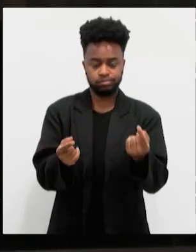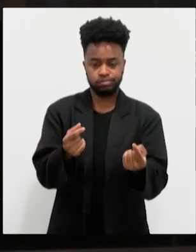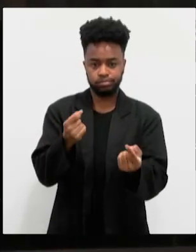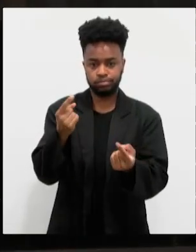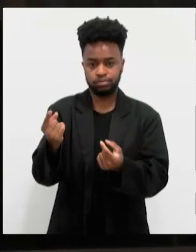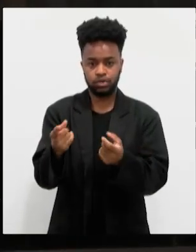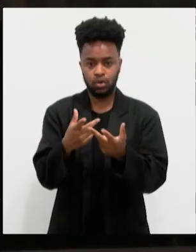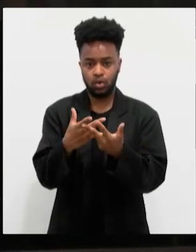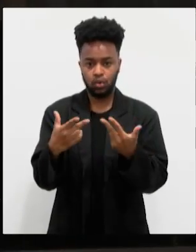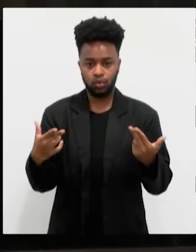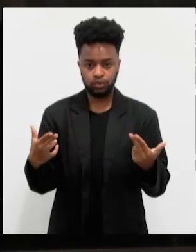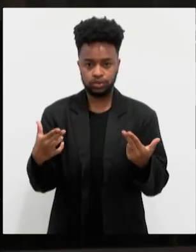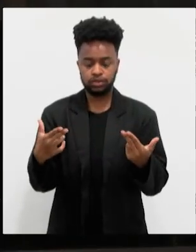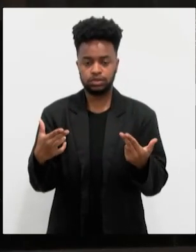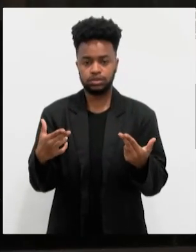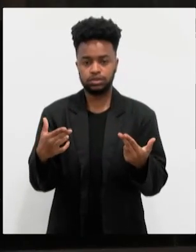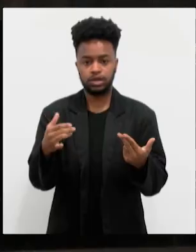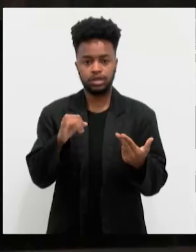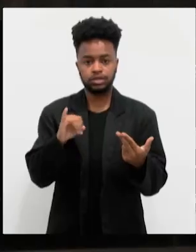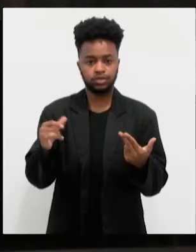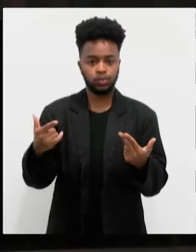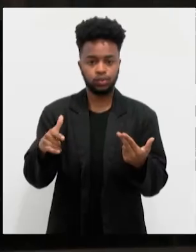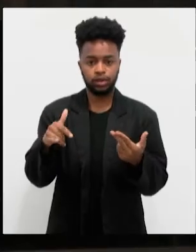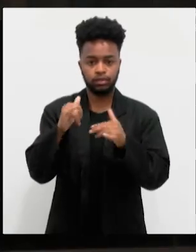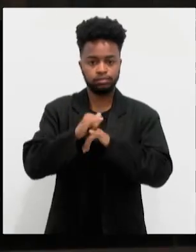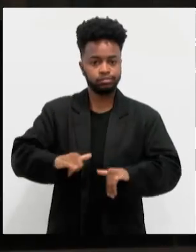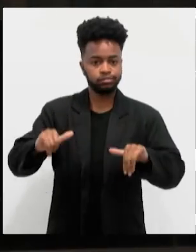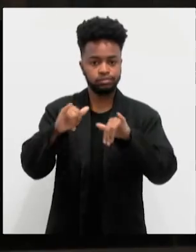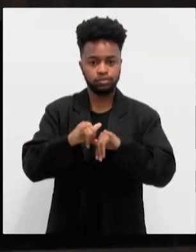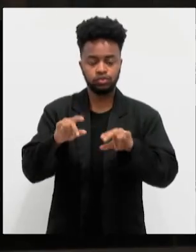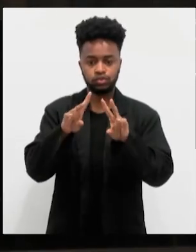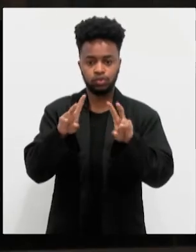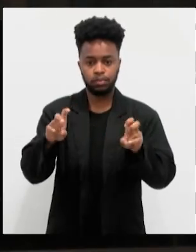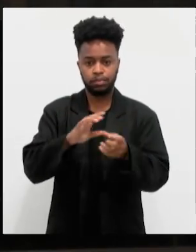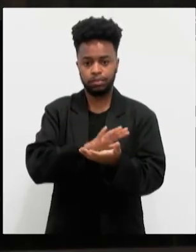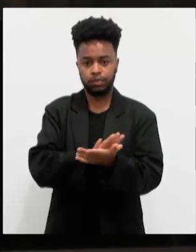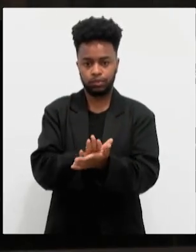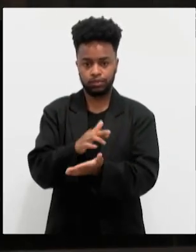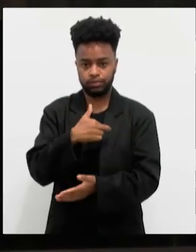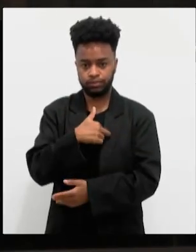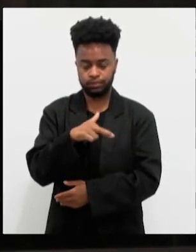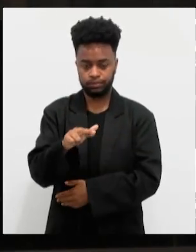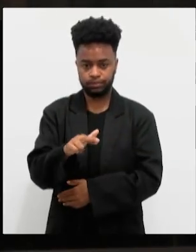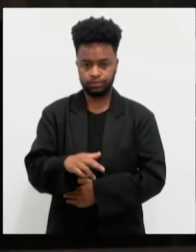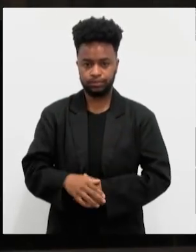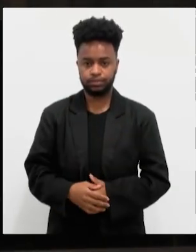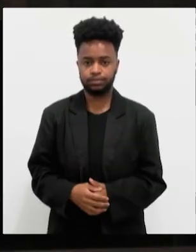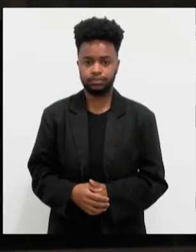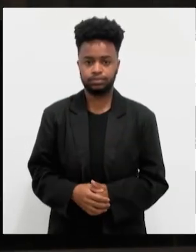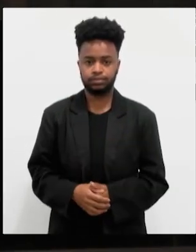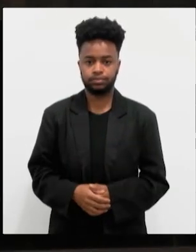não tenham algum tipo de repercussão no campo do preconceito religioso.